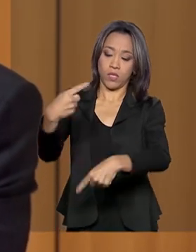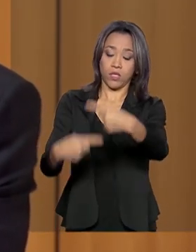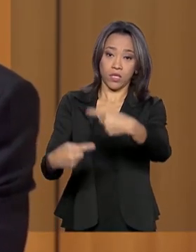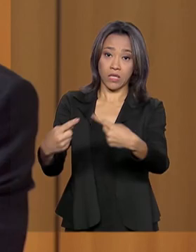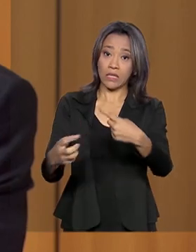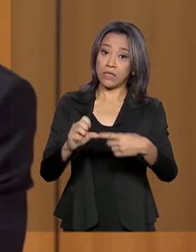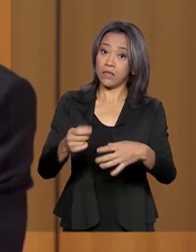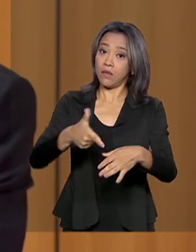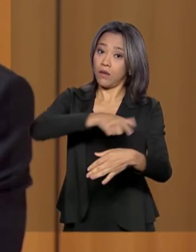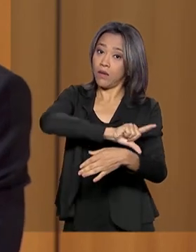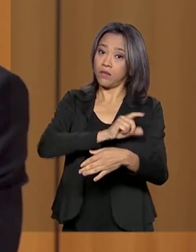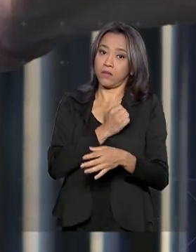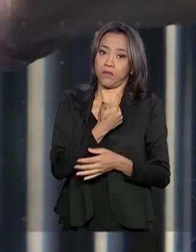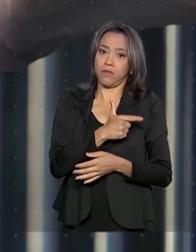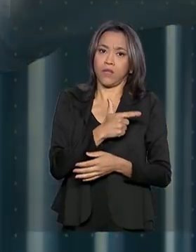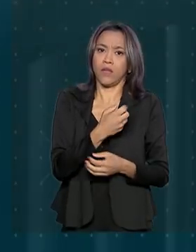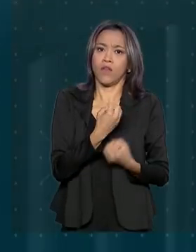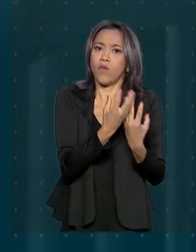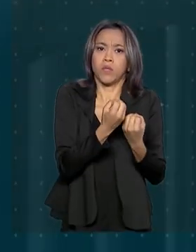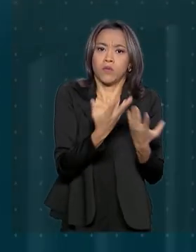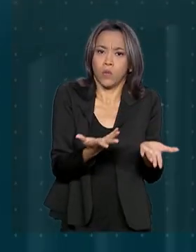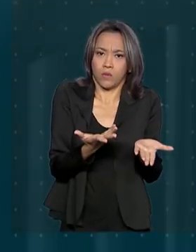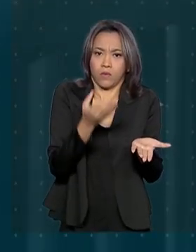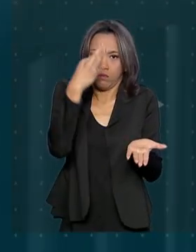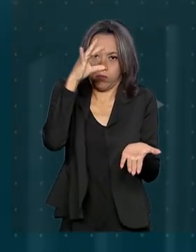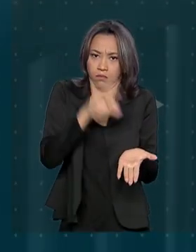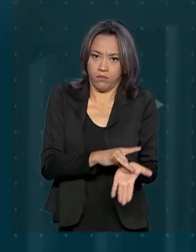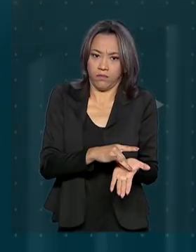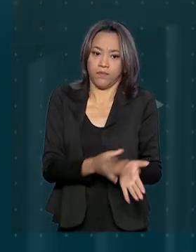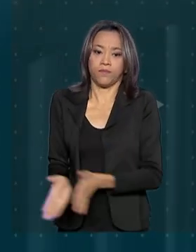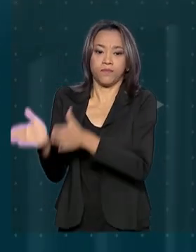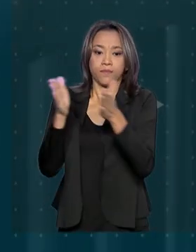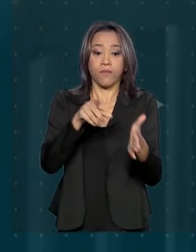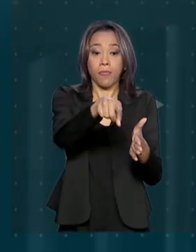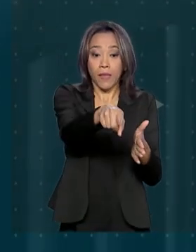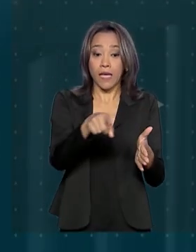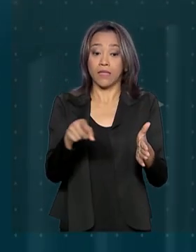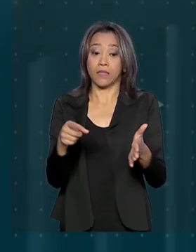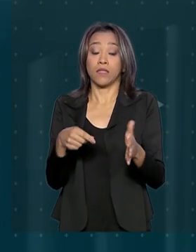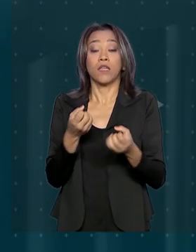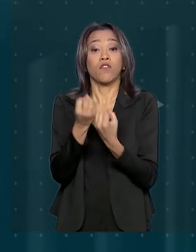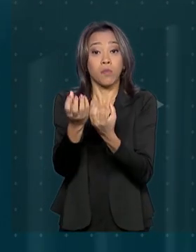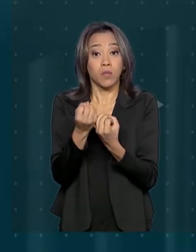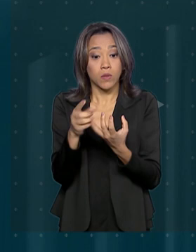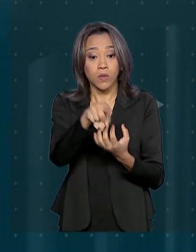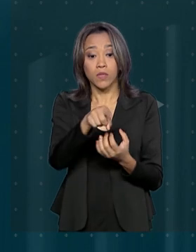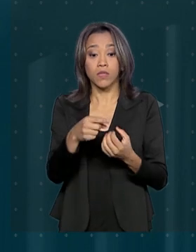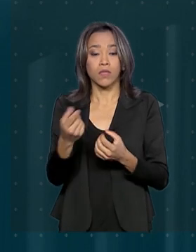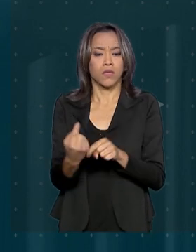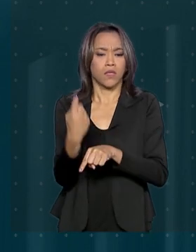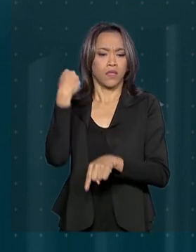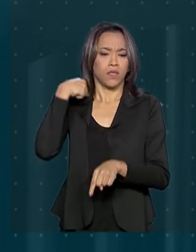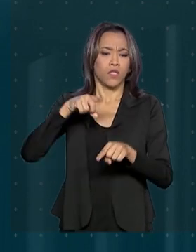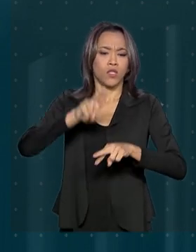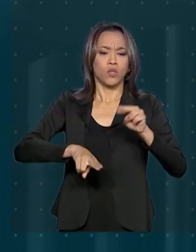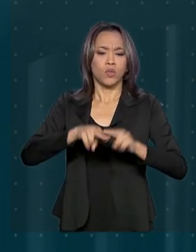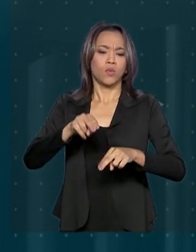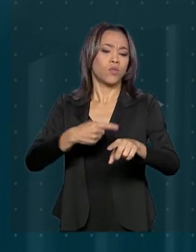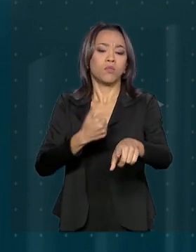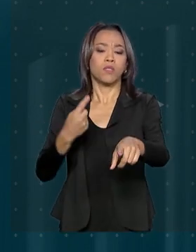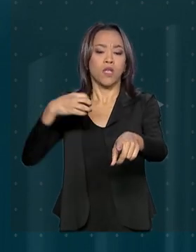nós tenhamos dados. Os números do Infopem mostram que, em junho de 2019, o Brasil tinha